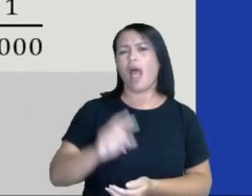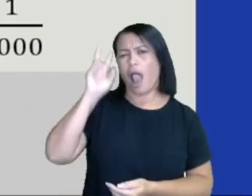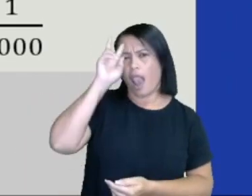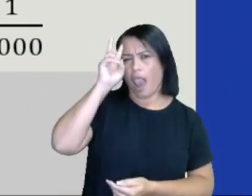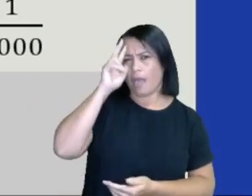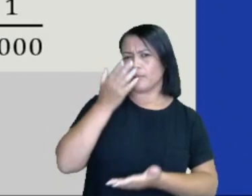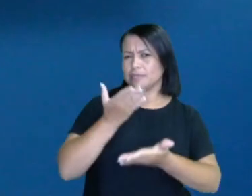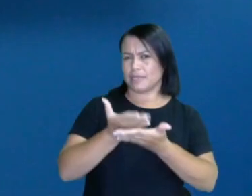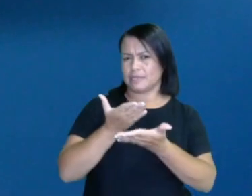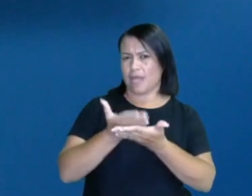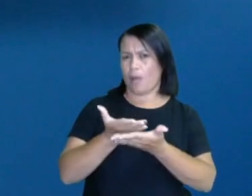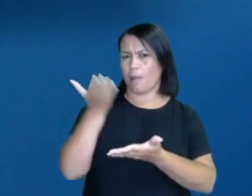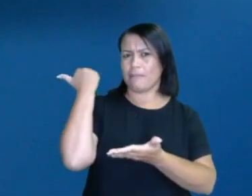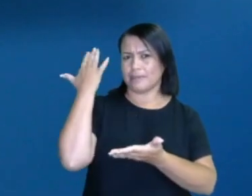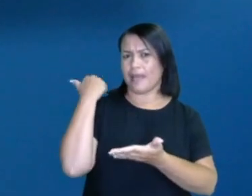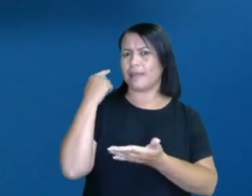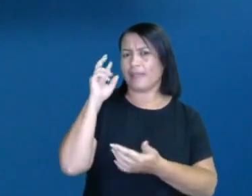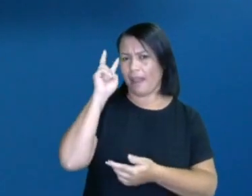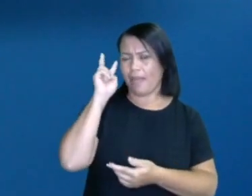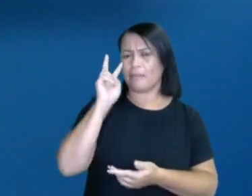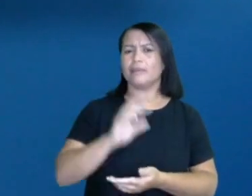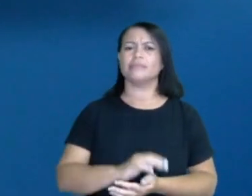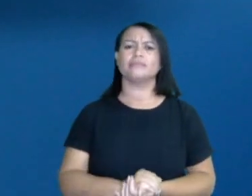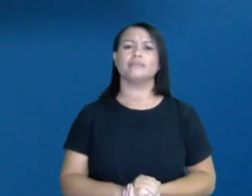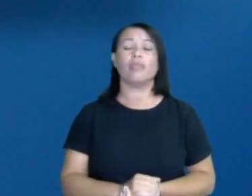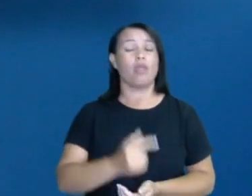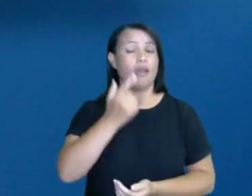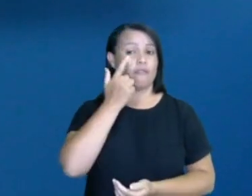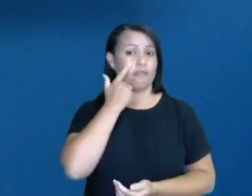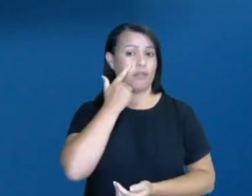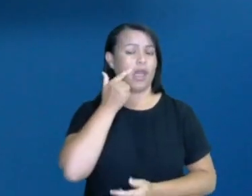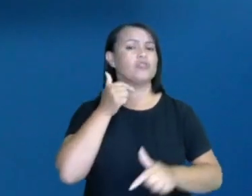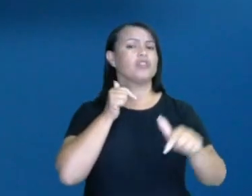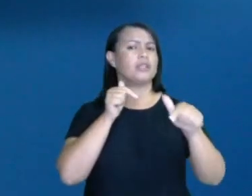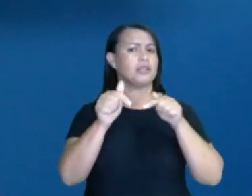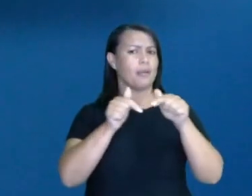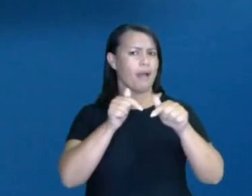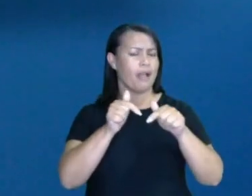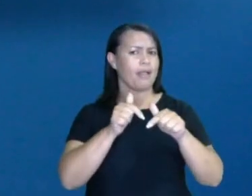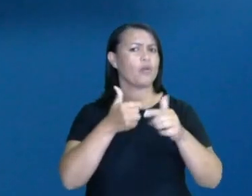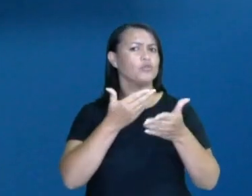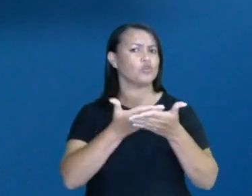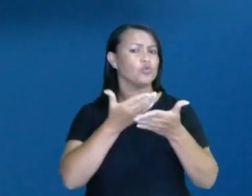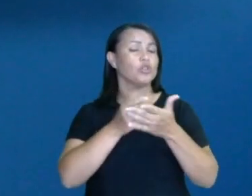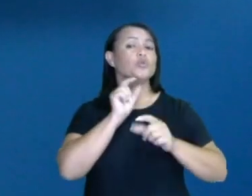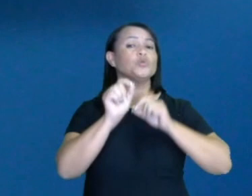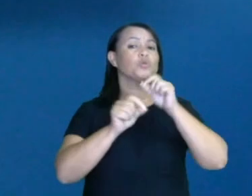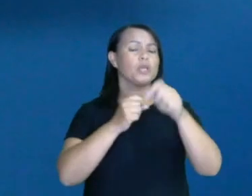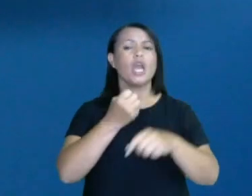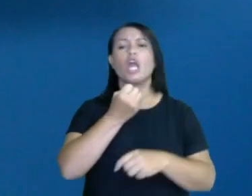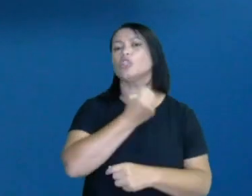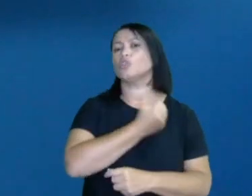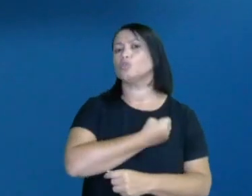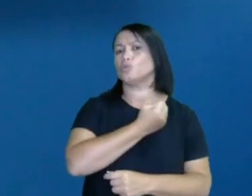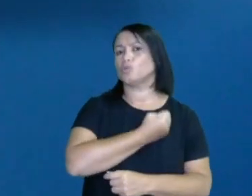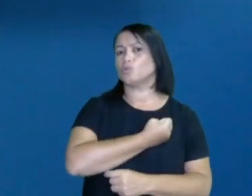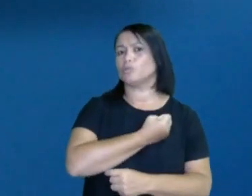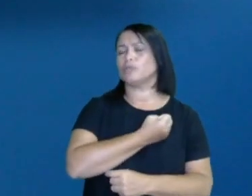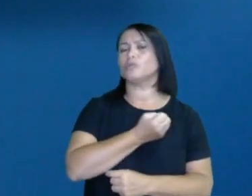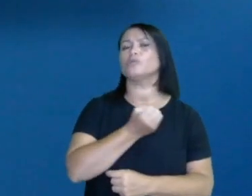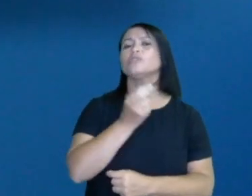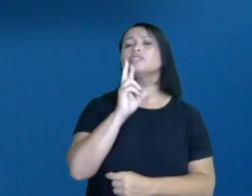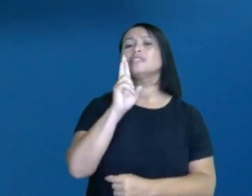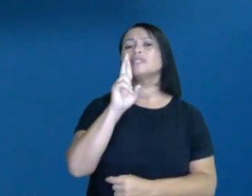lembra da aula passada? Veja que nós trabalhamos números